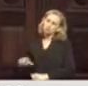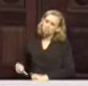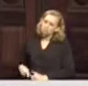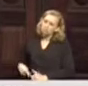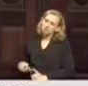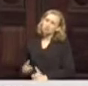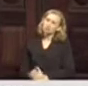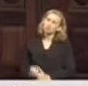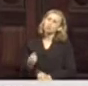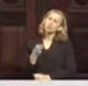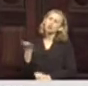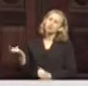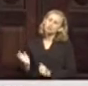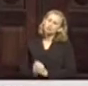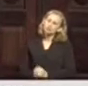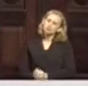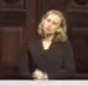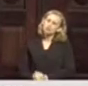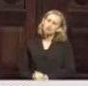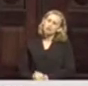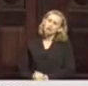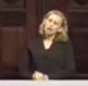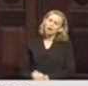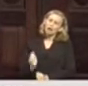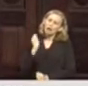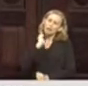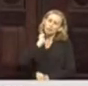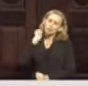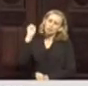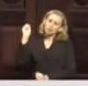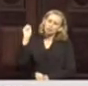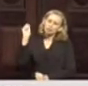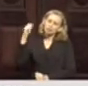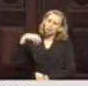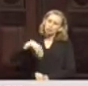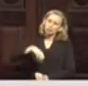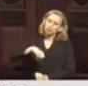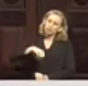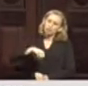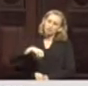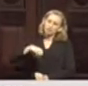desde abril de 93, apoiei.